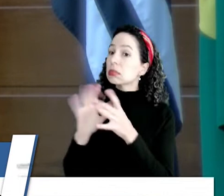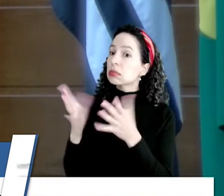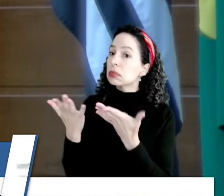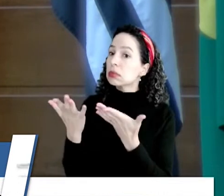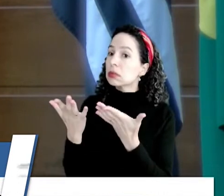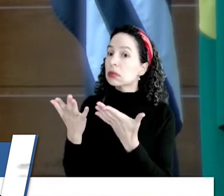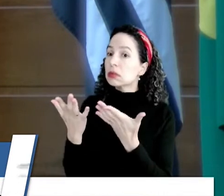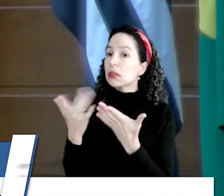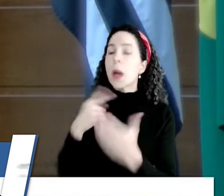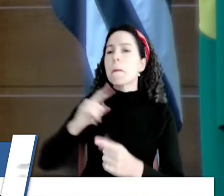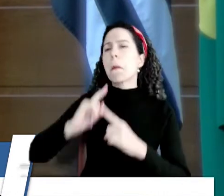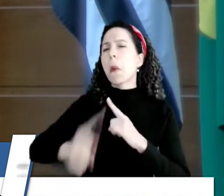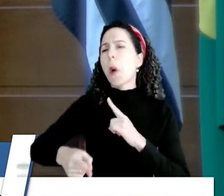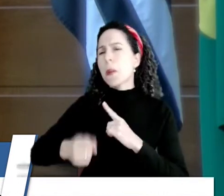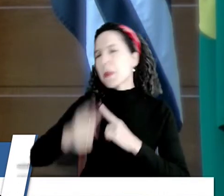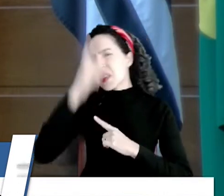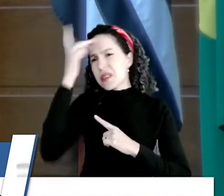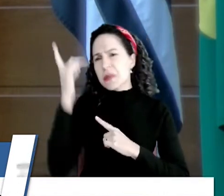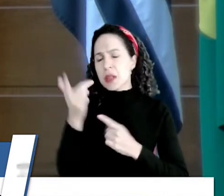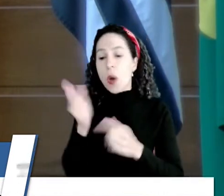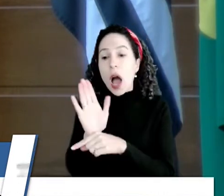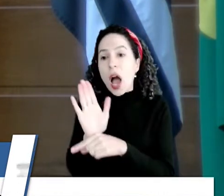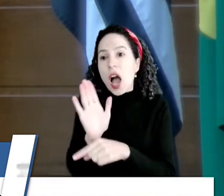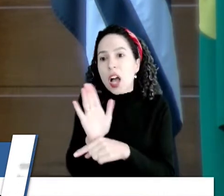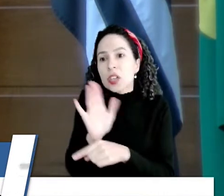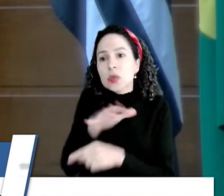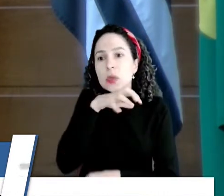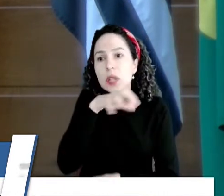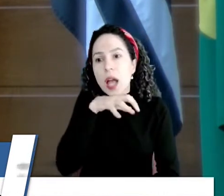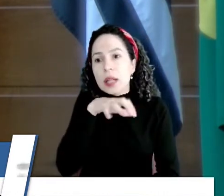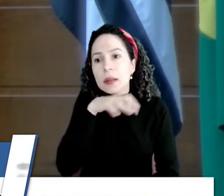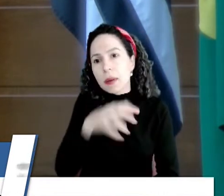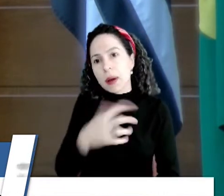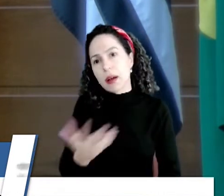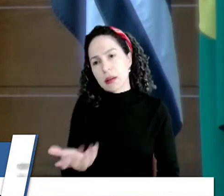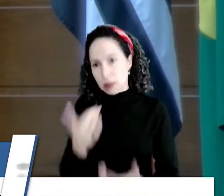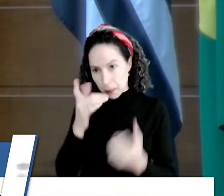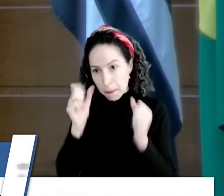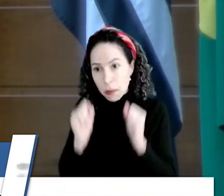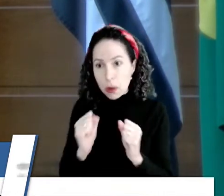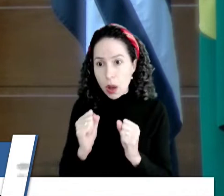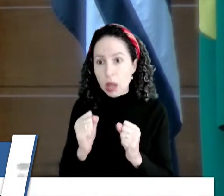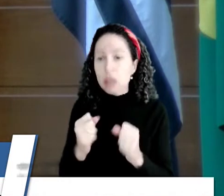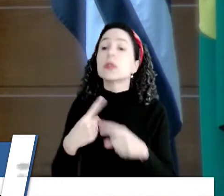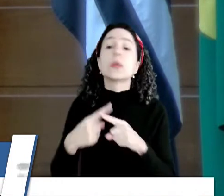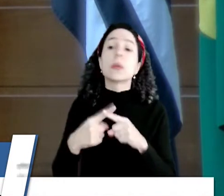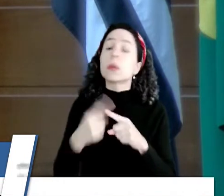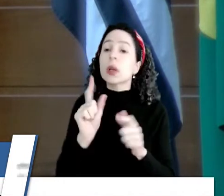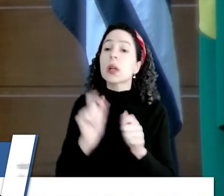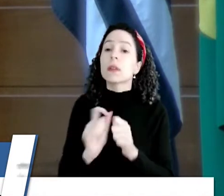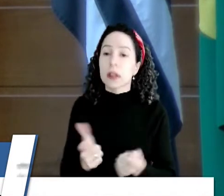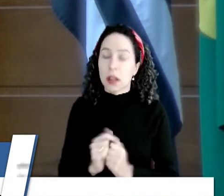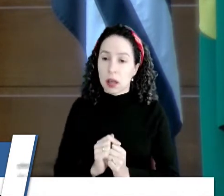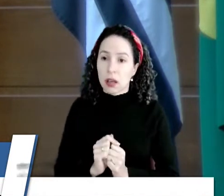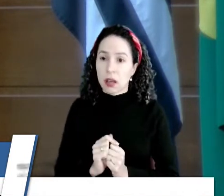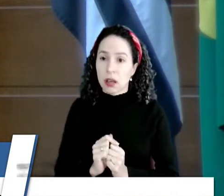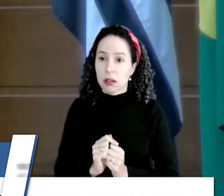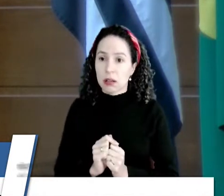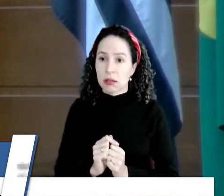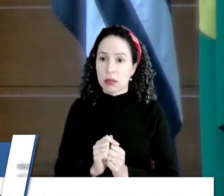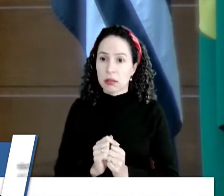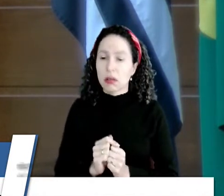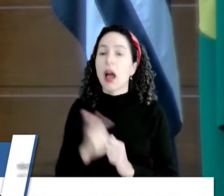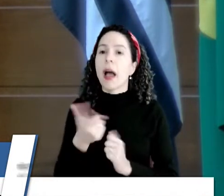animais. Se as pessoas podem fazer isso, por que não fazer? Agora é sempre uma luta. Consegue a